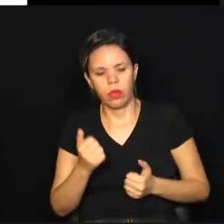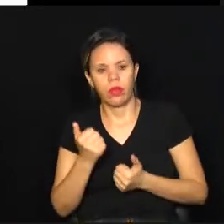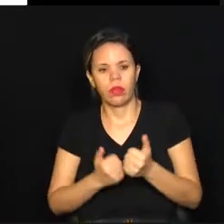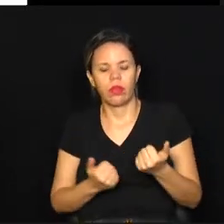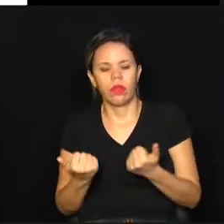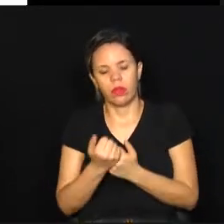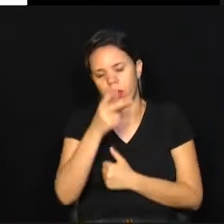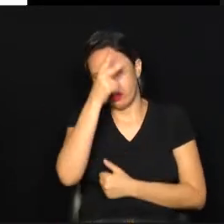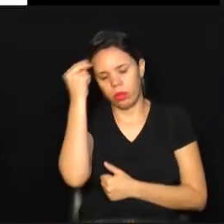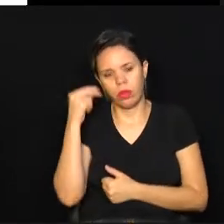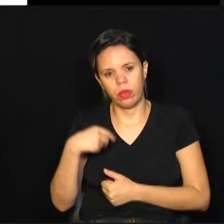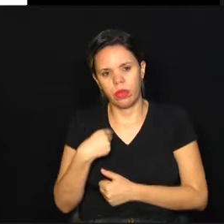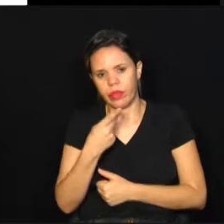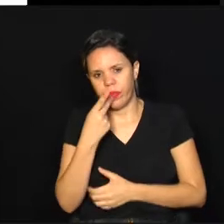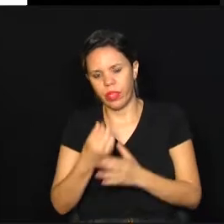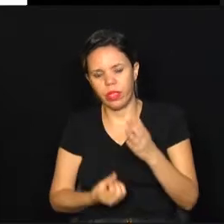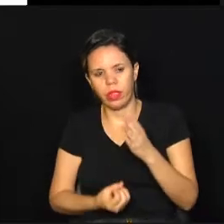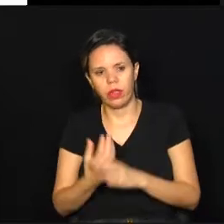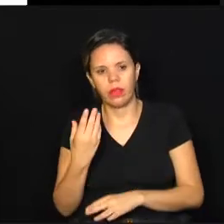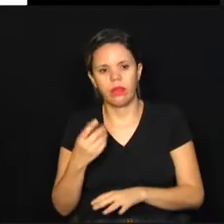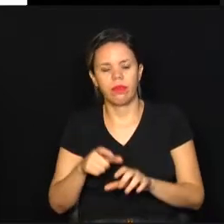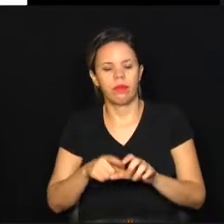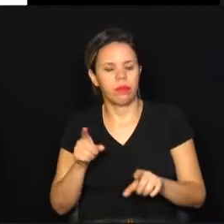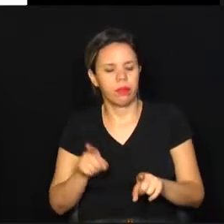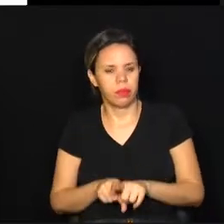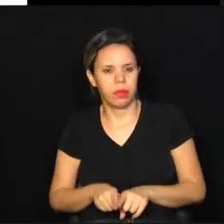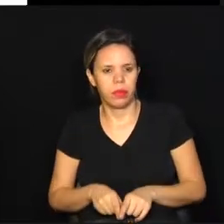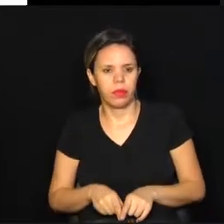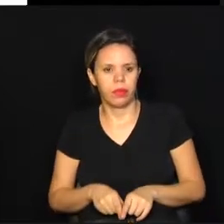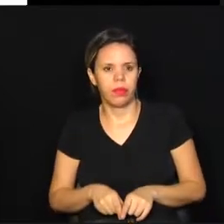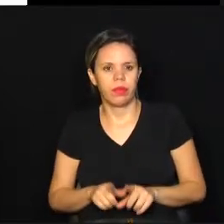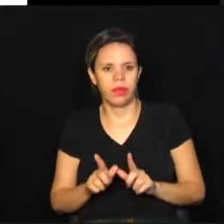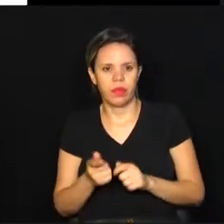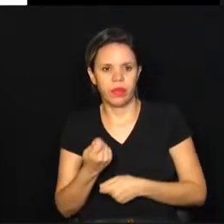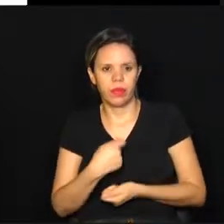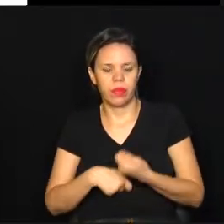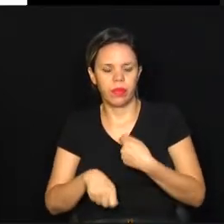a gente está falando de criar autonomias de